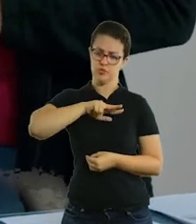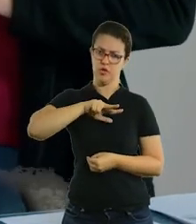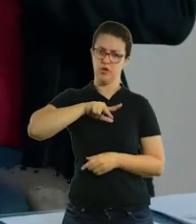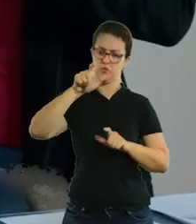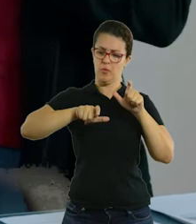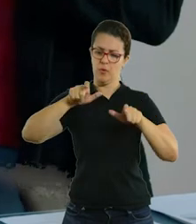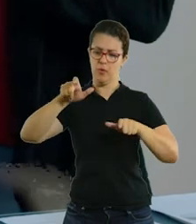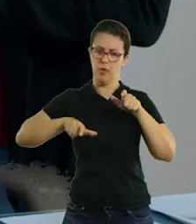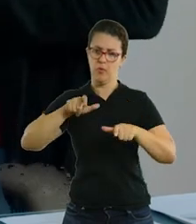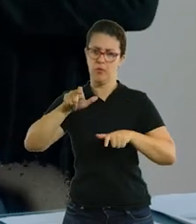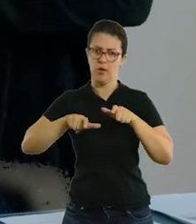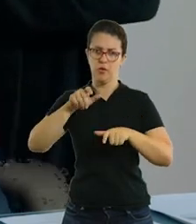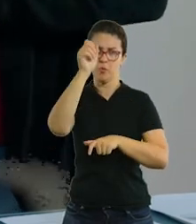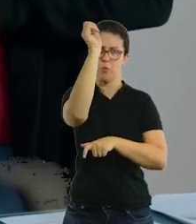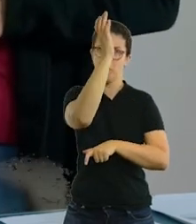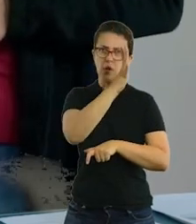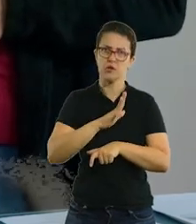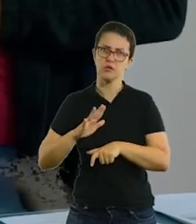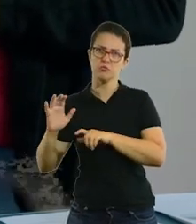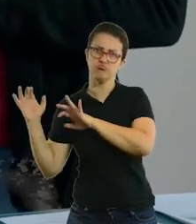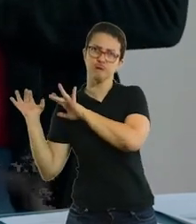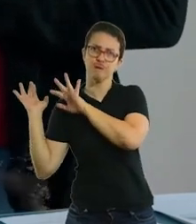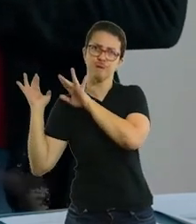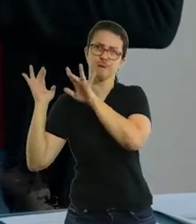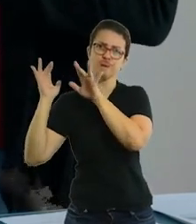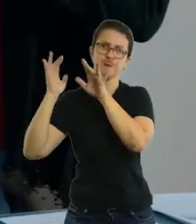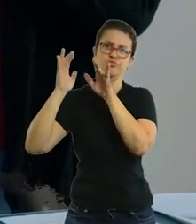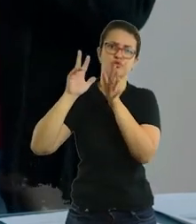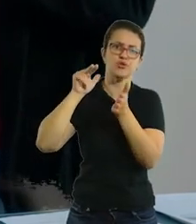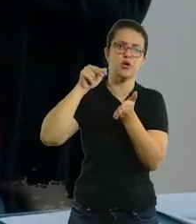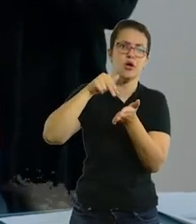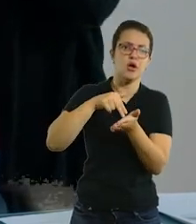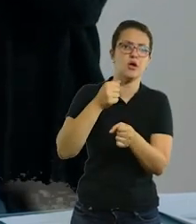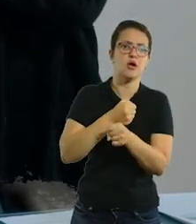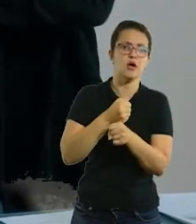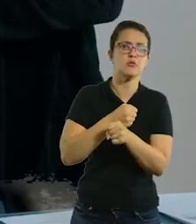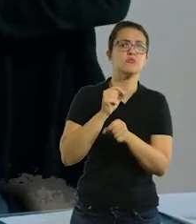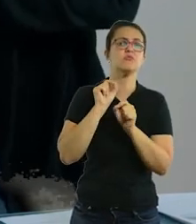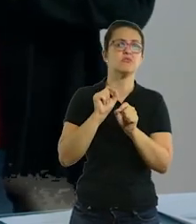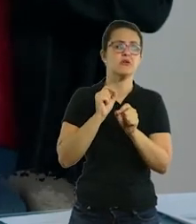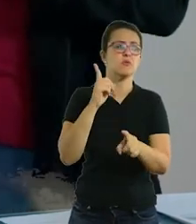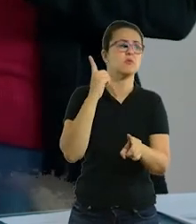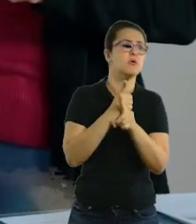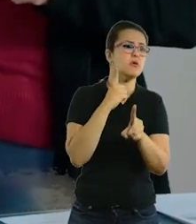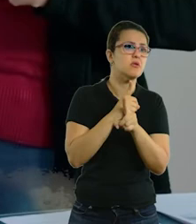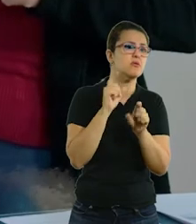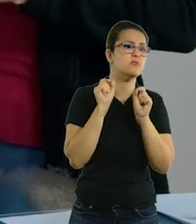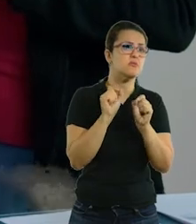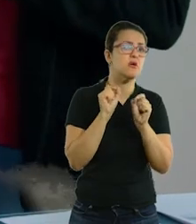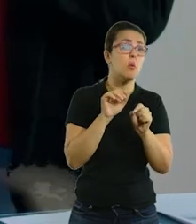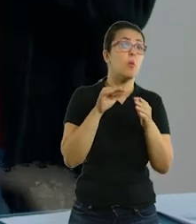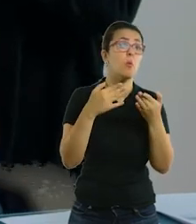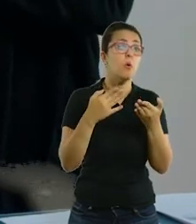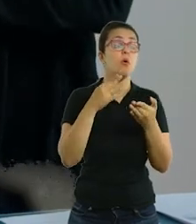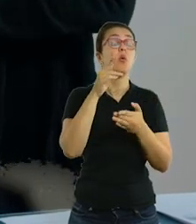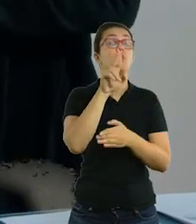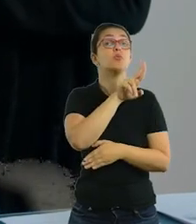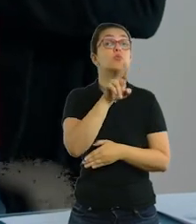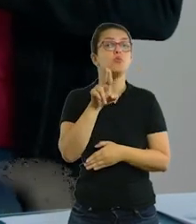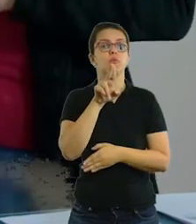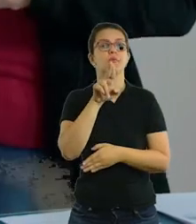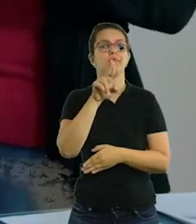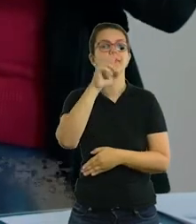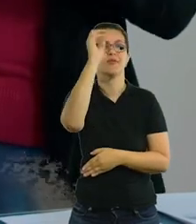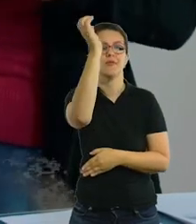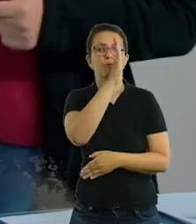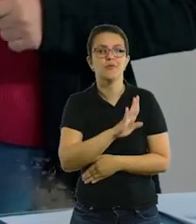Brasil? Em que ano os portugueses chegaram ao Brasil? O que eles encontraram quando chegaram aqui? Que nome eles